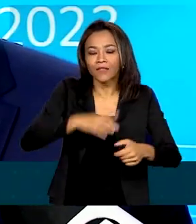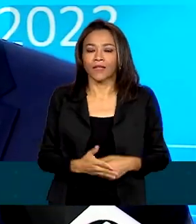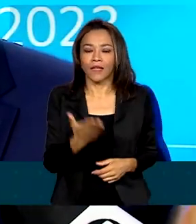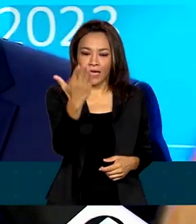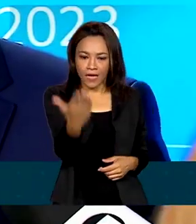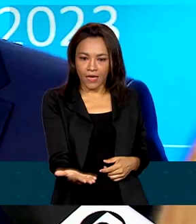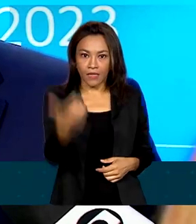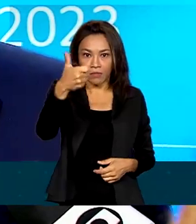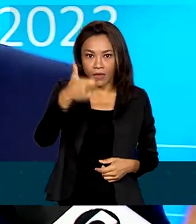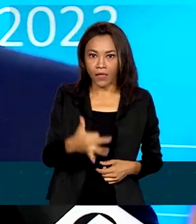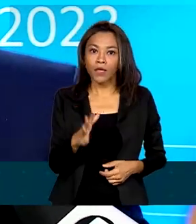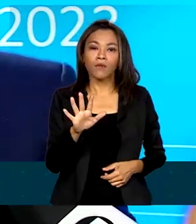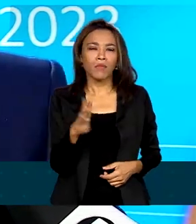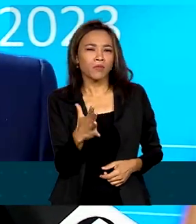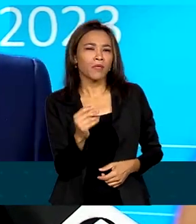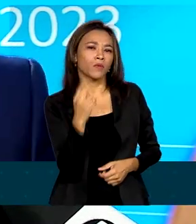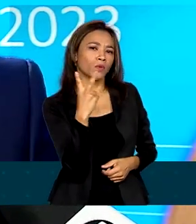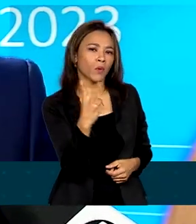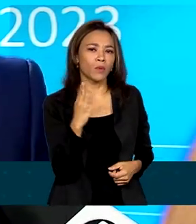aproximadamente